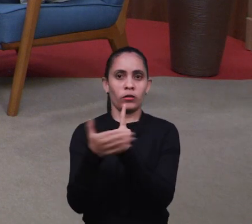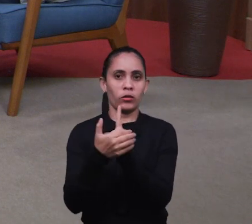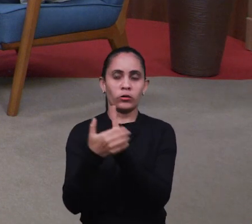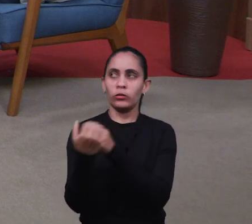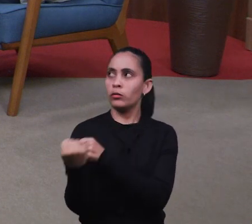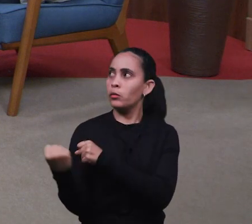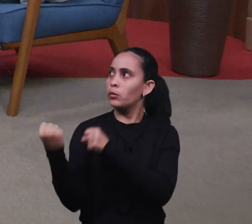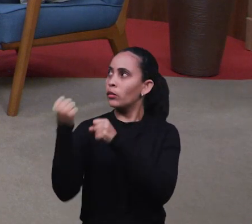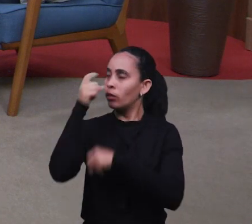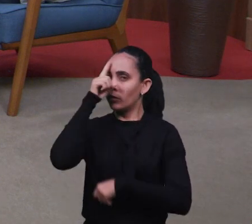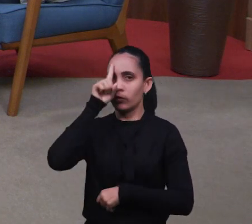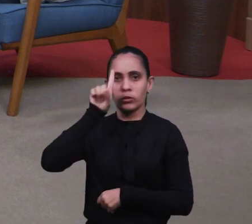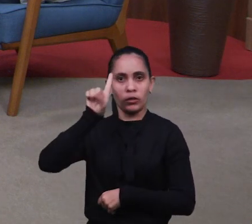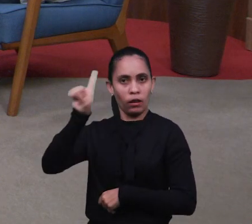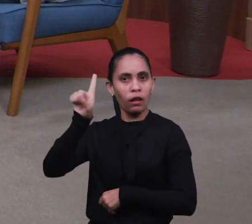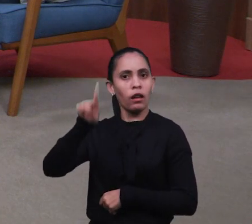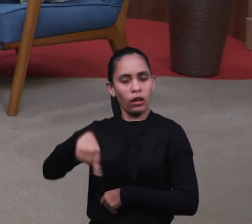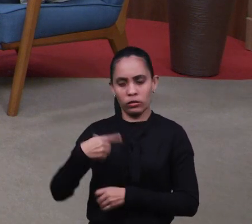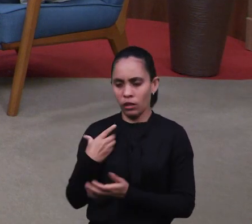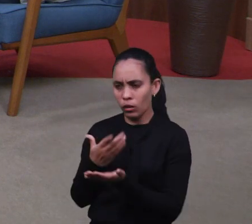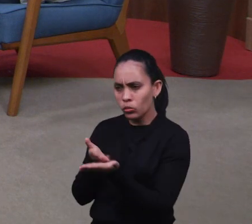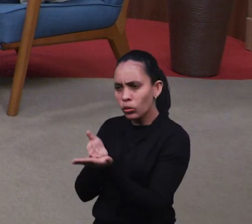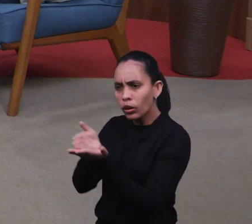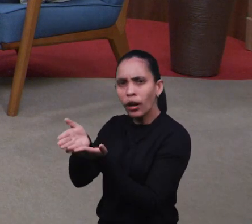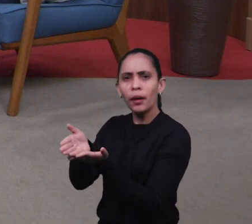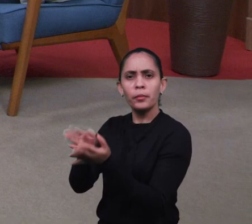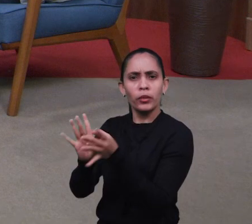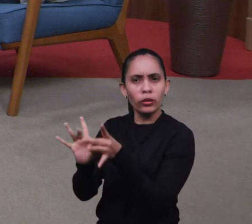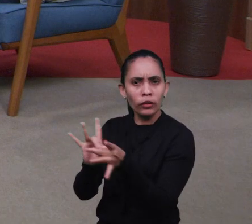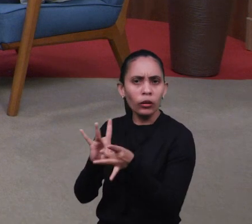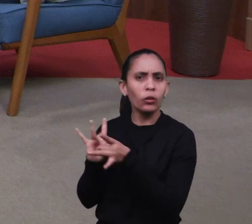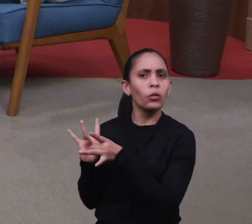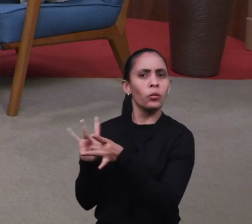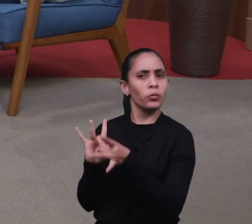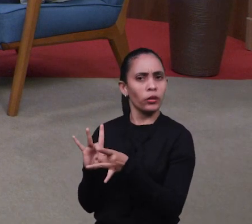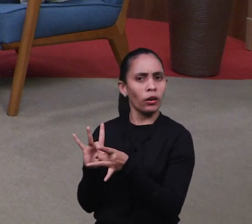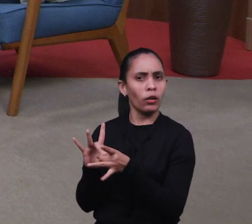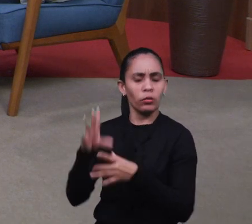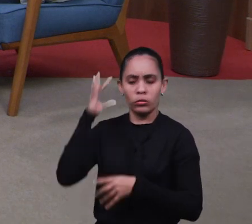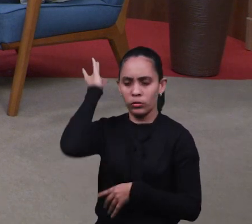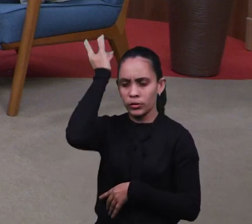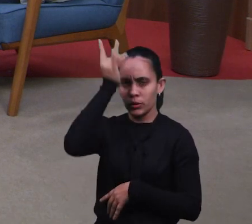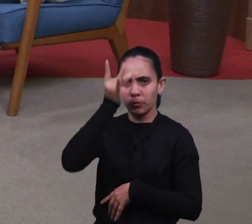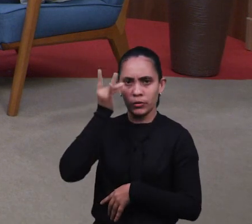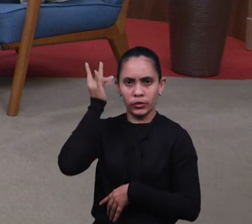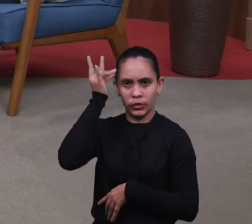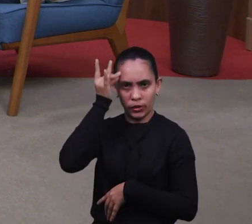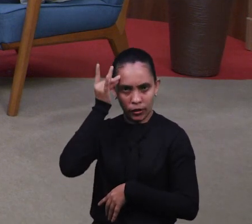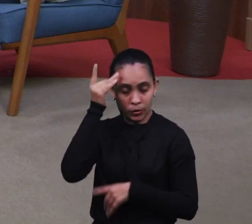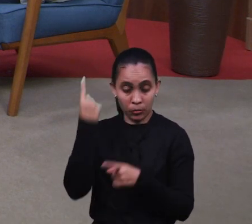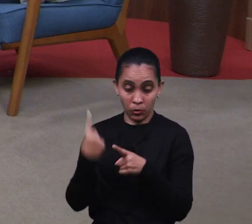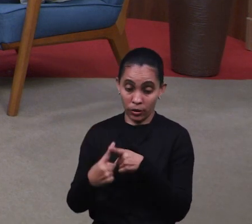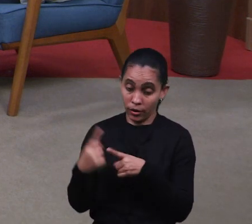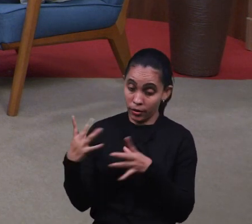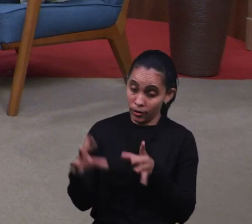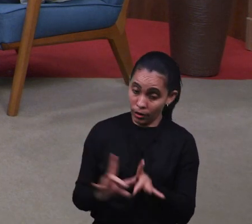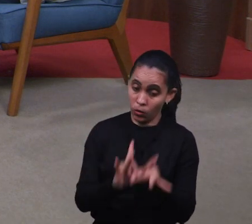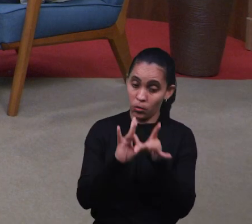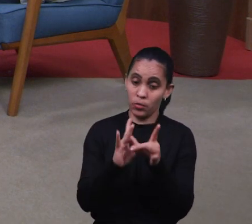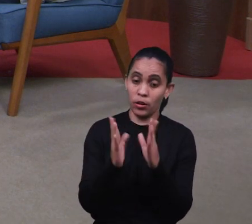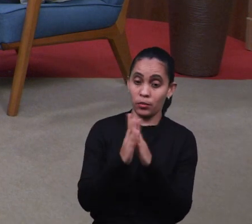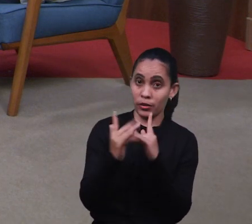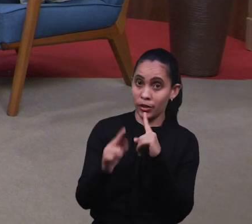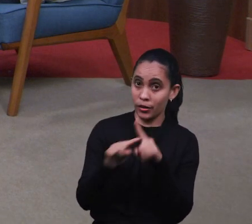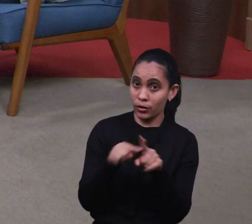é viver em Jesus, é estar na comunhão com o Espírito Santo e na comunhão do corpo com a igreja. É